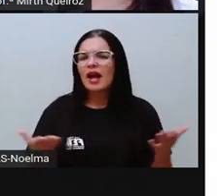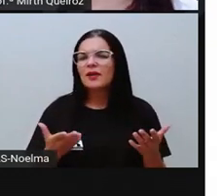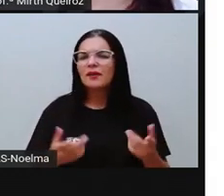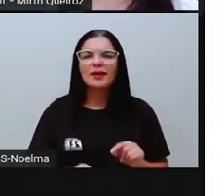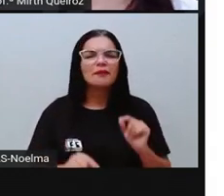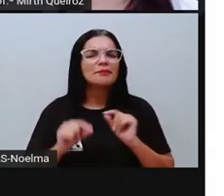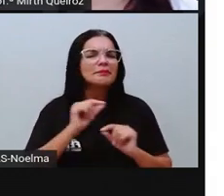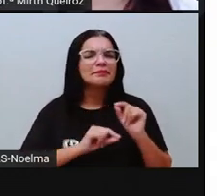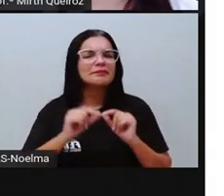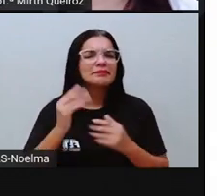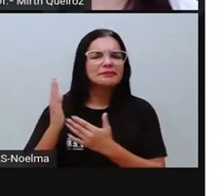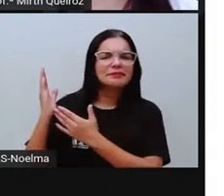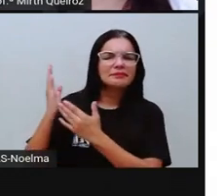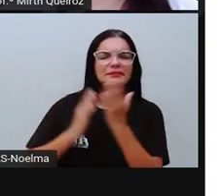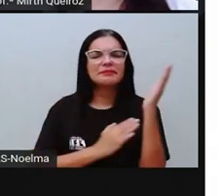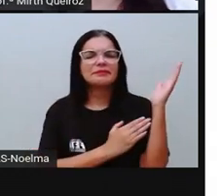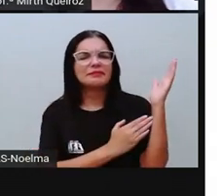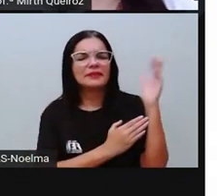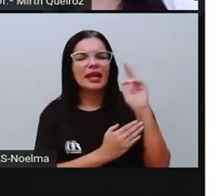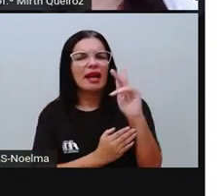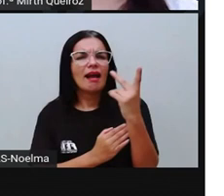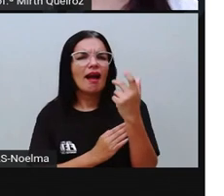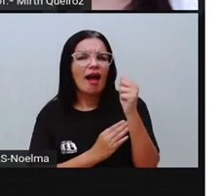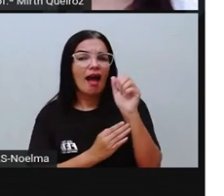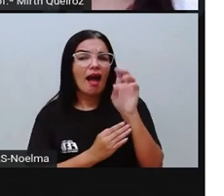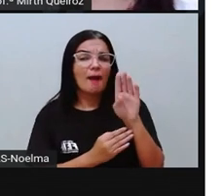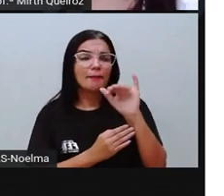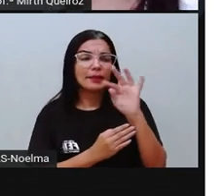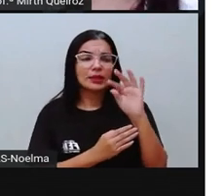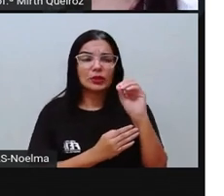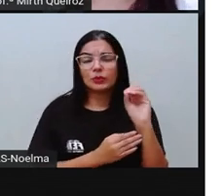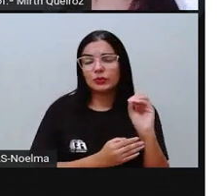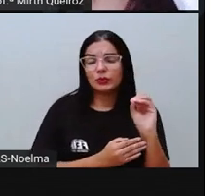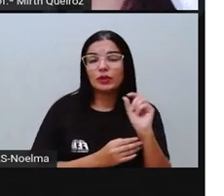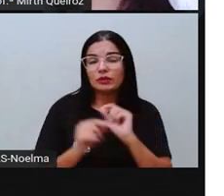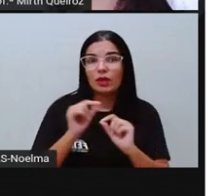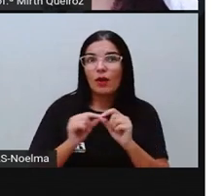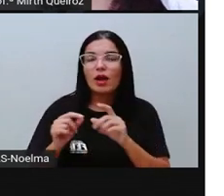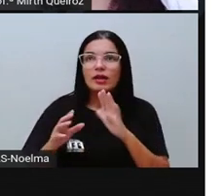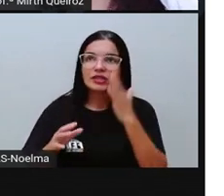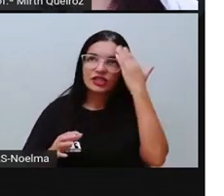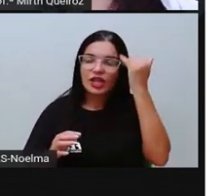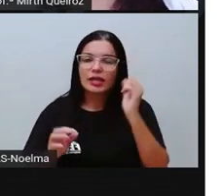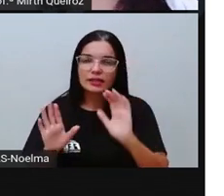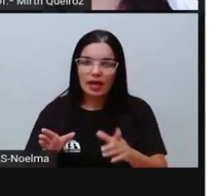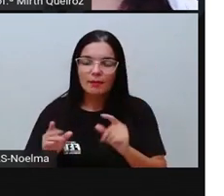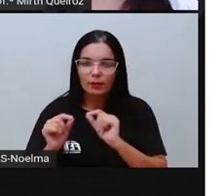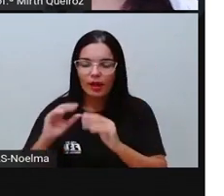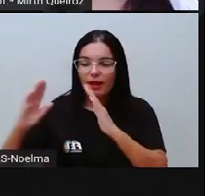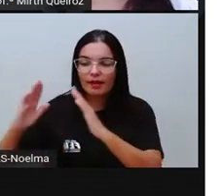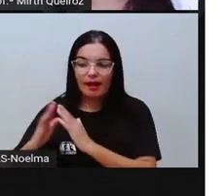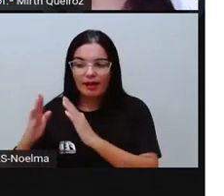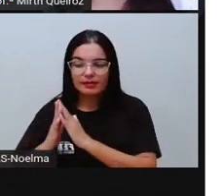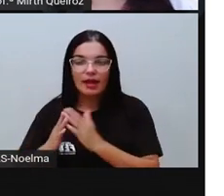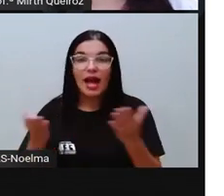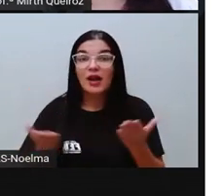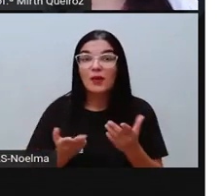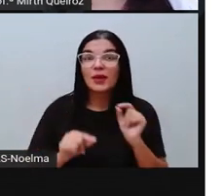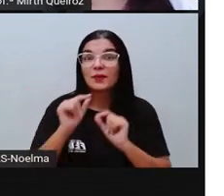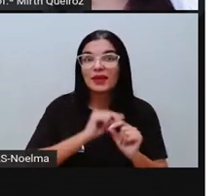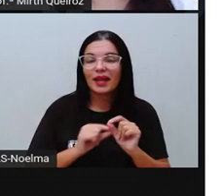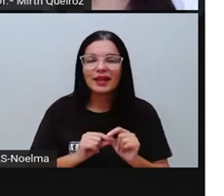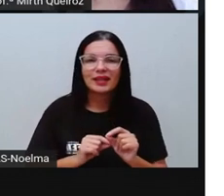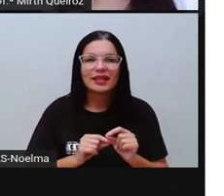hábitos desses animais? Como eu disse para vocês, habitat local, né? O modo de vida, nicho ecológico. E nós vamos